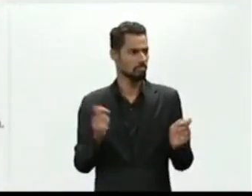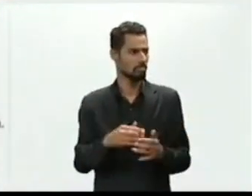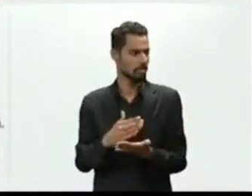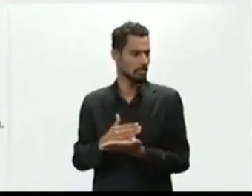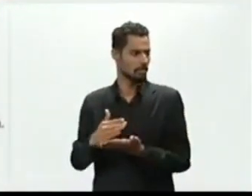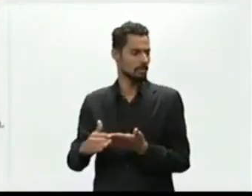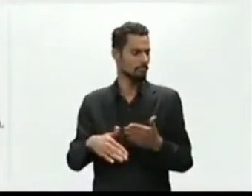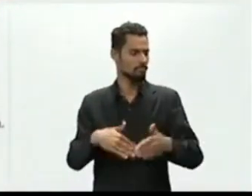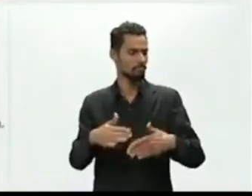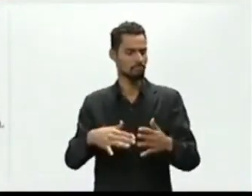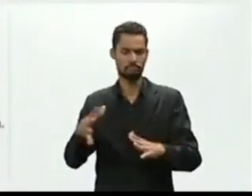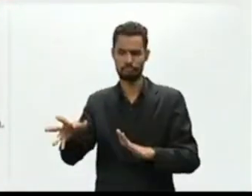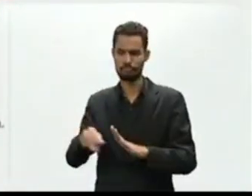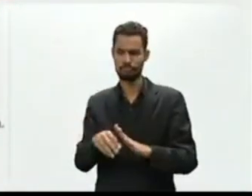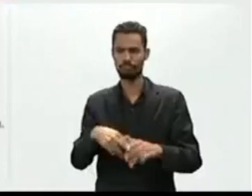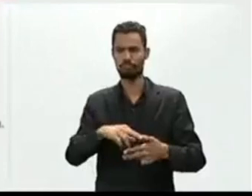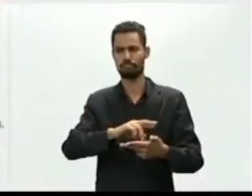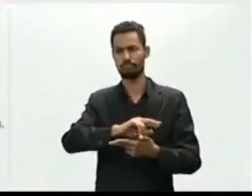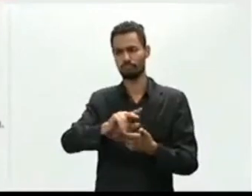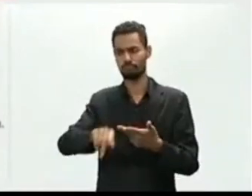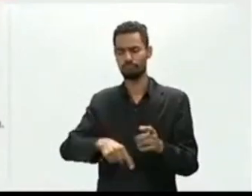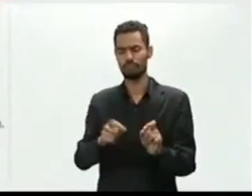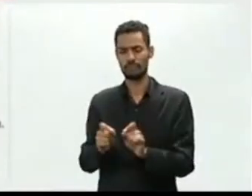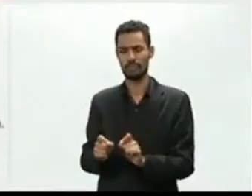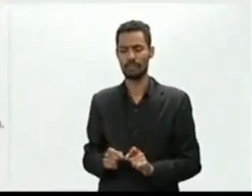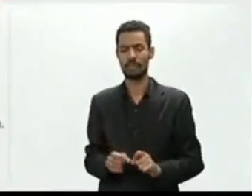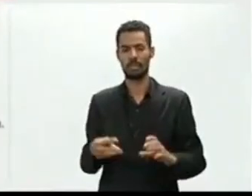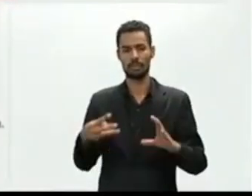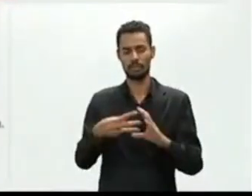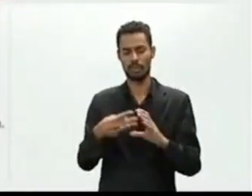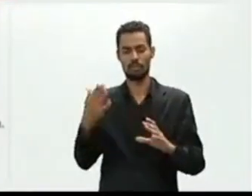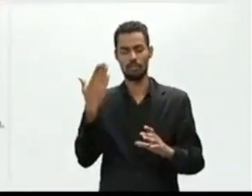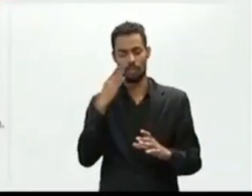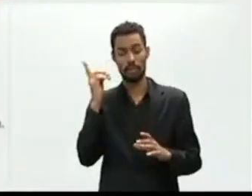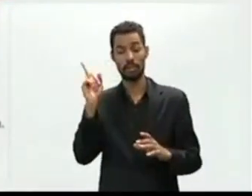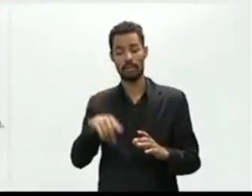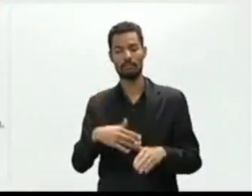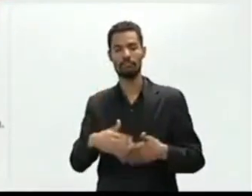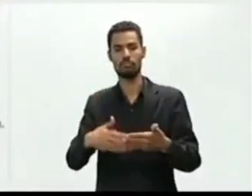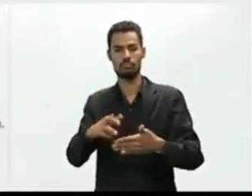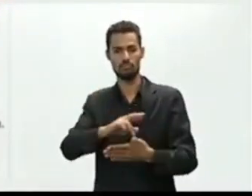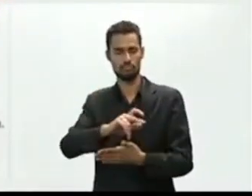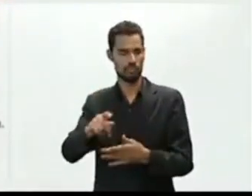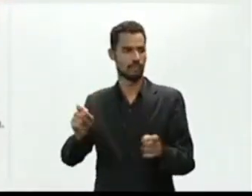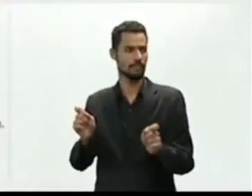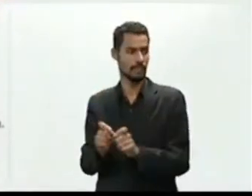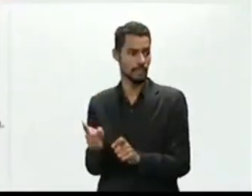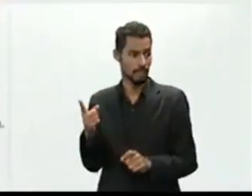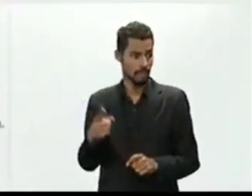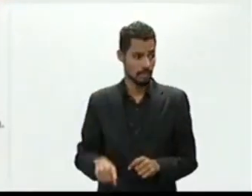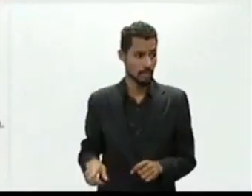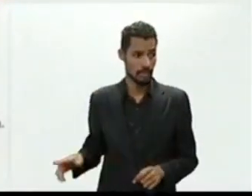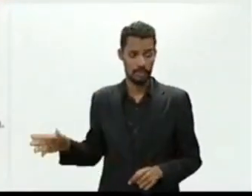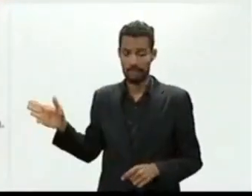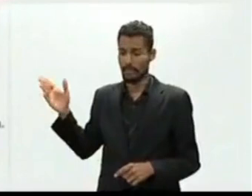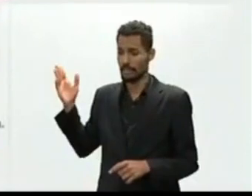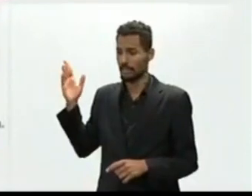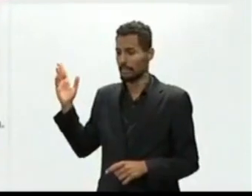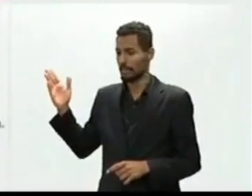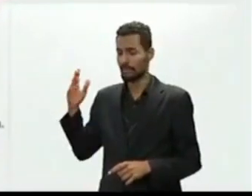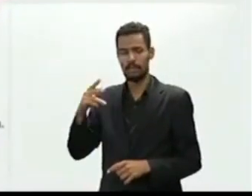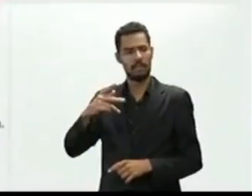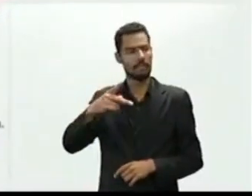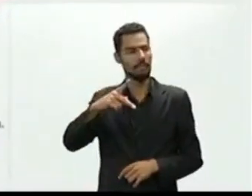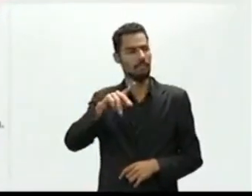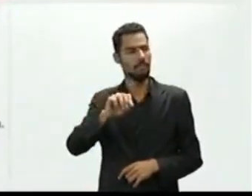de replicação, que é o que vai fazer a célula entender que ela tem que produzir aquilo. Logo depois, a gente tem esse